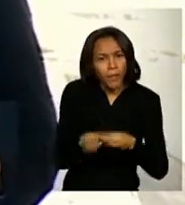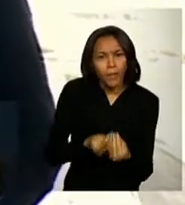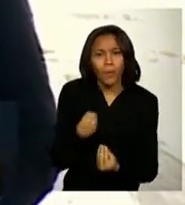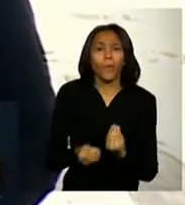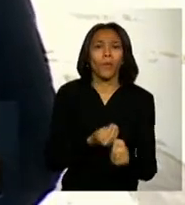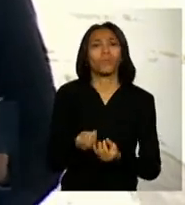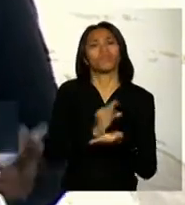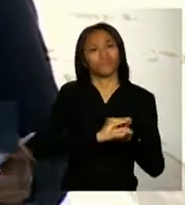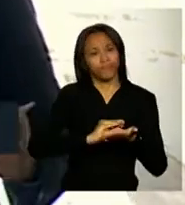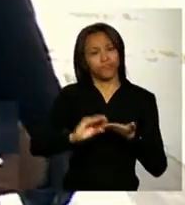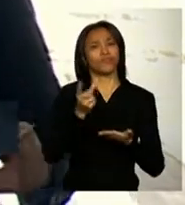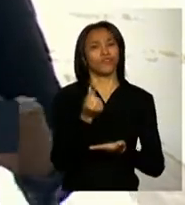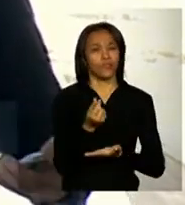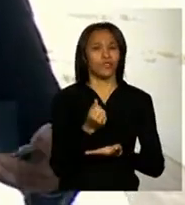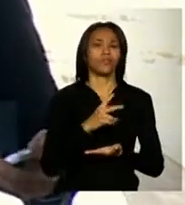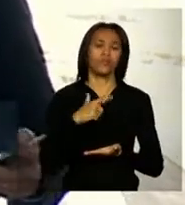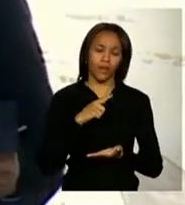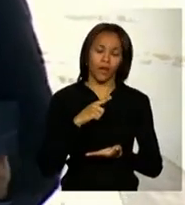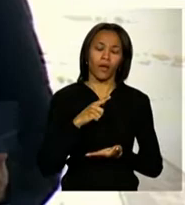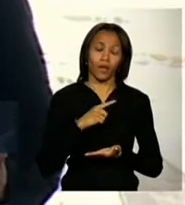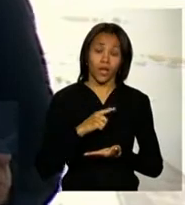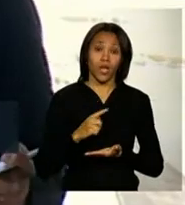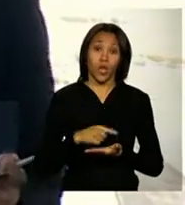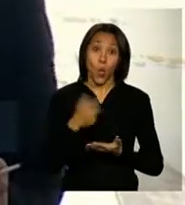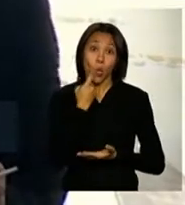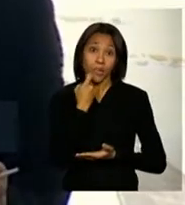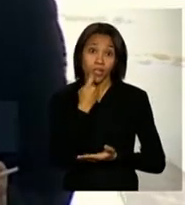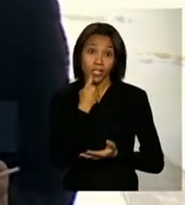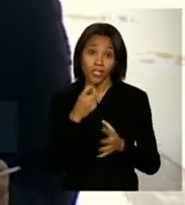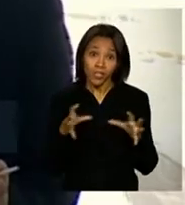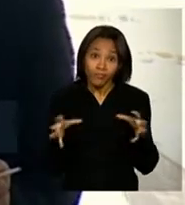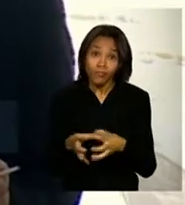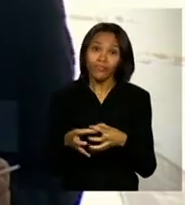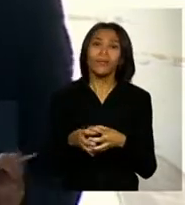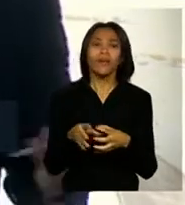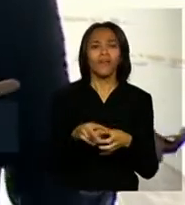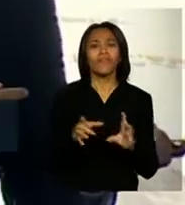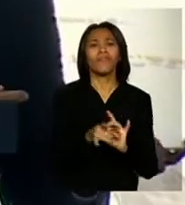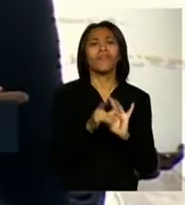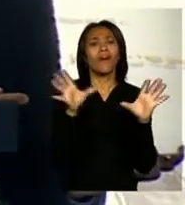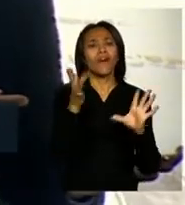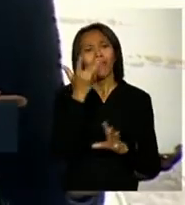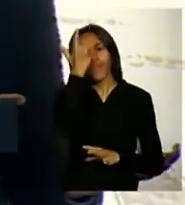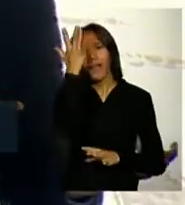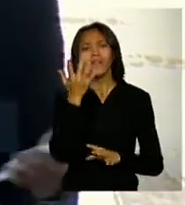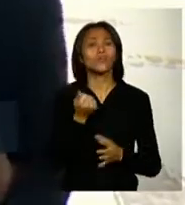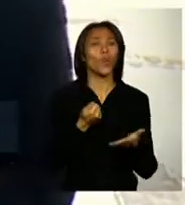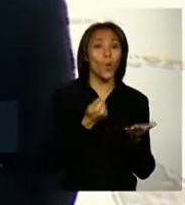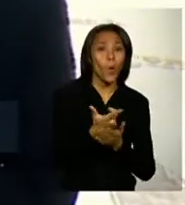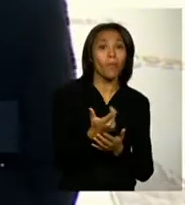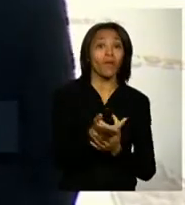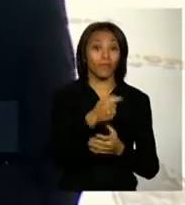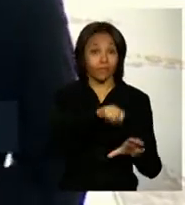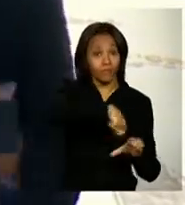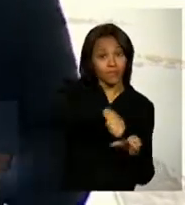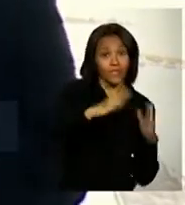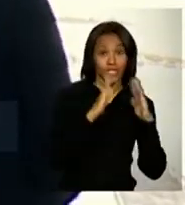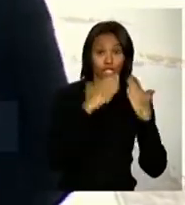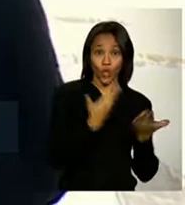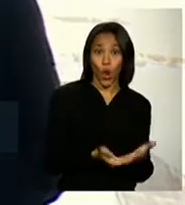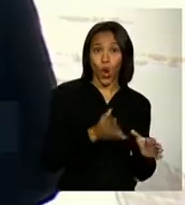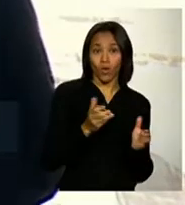técnica o peixe vai fazer parte da Agricultura Familiar ela tá garantindo a compra do Pescado para merenda escolar e dando preço mínimo